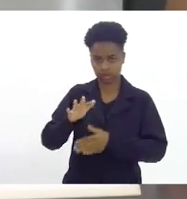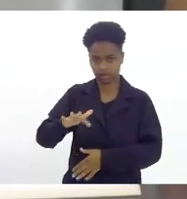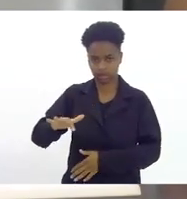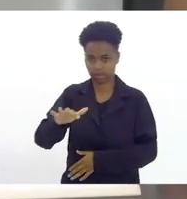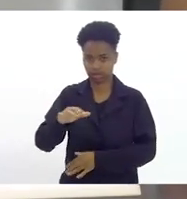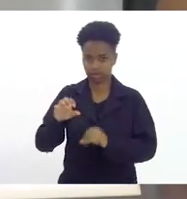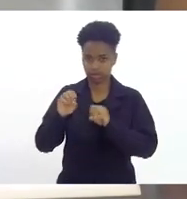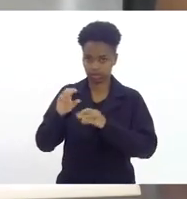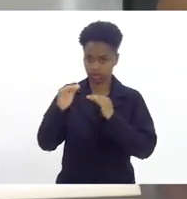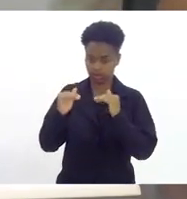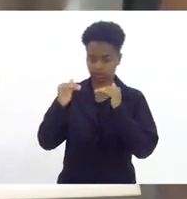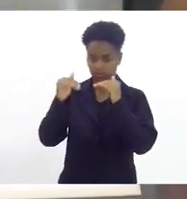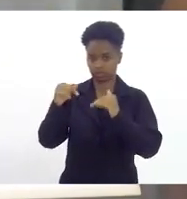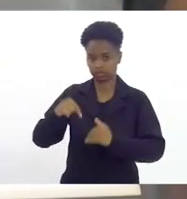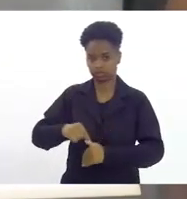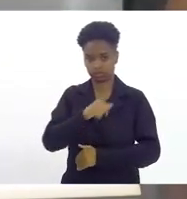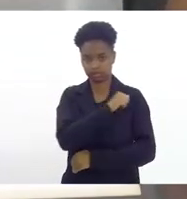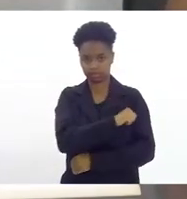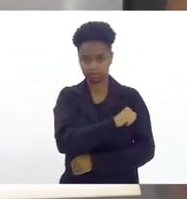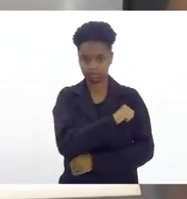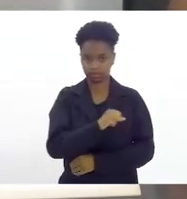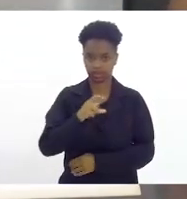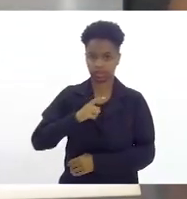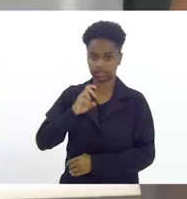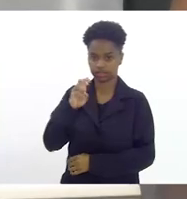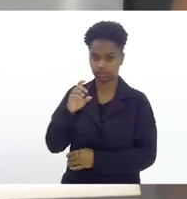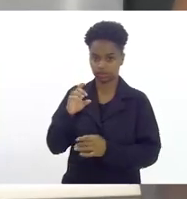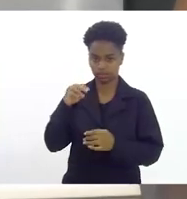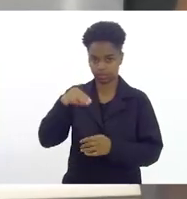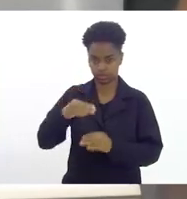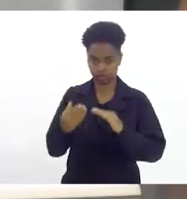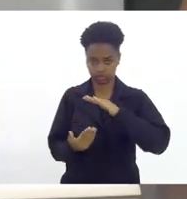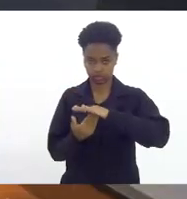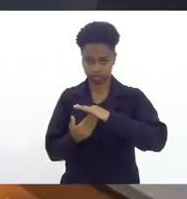do Estado do Rio de Janeiro por gentileza cinco minutos